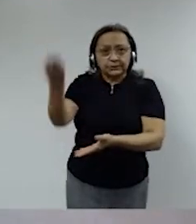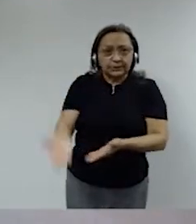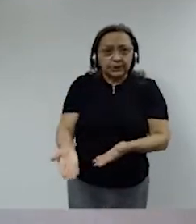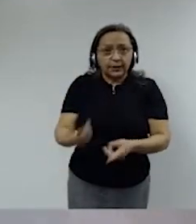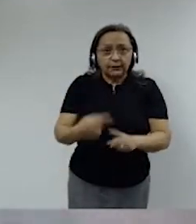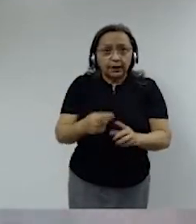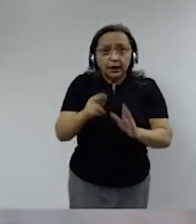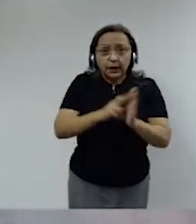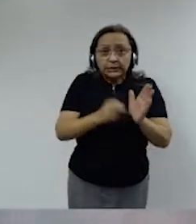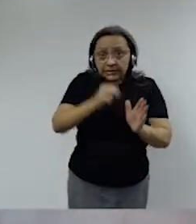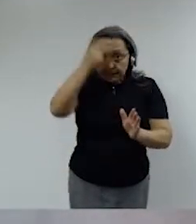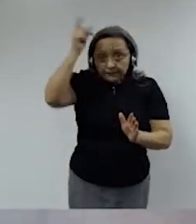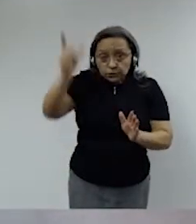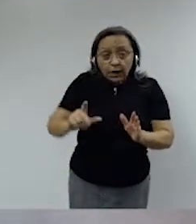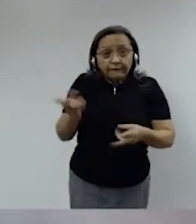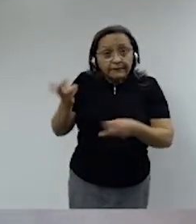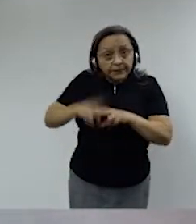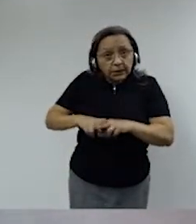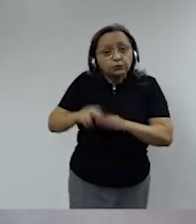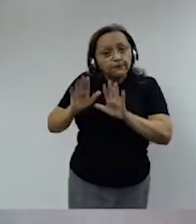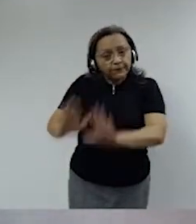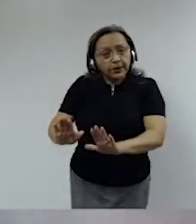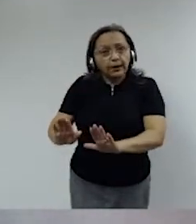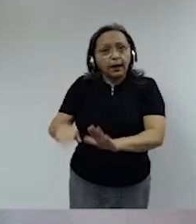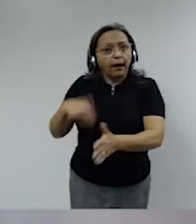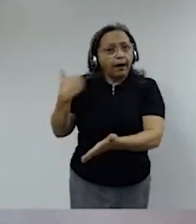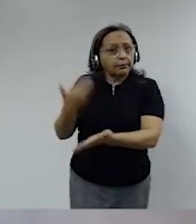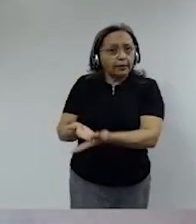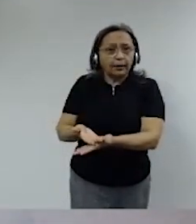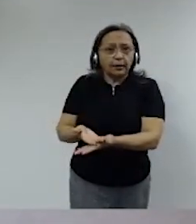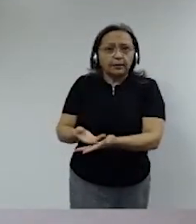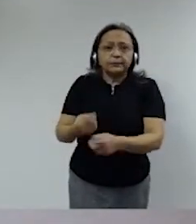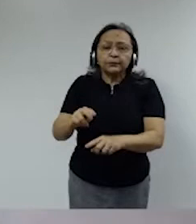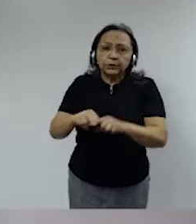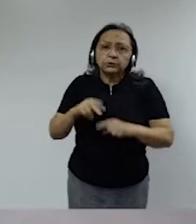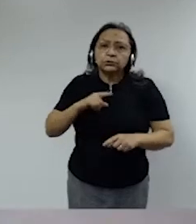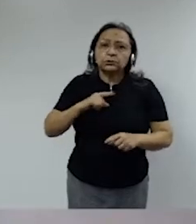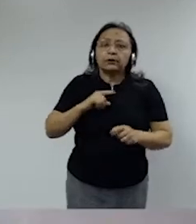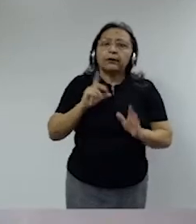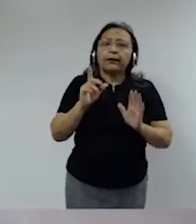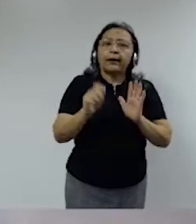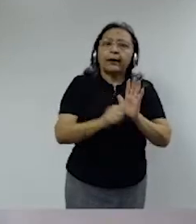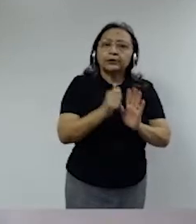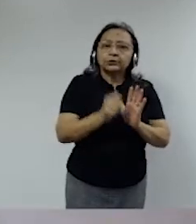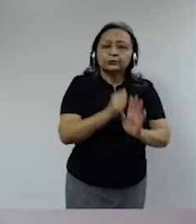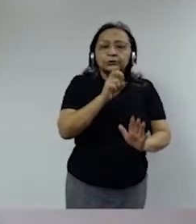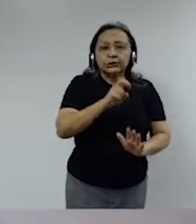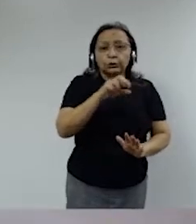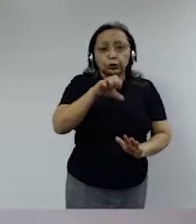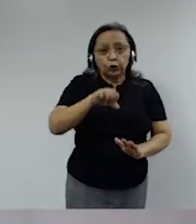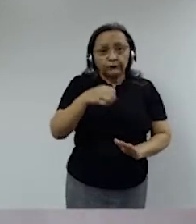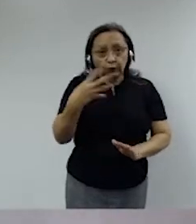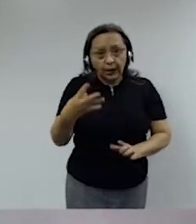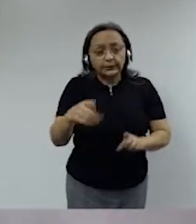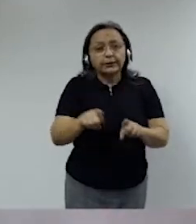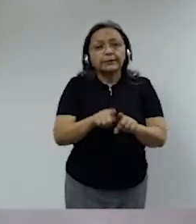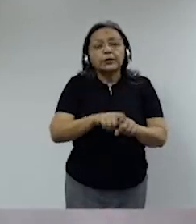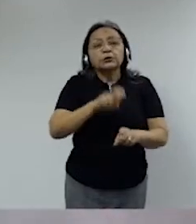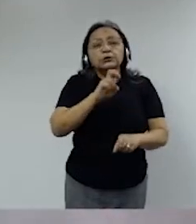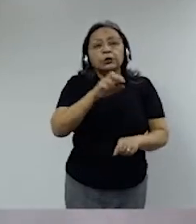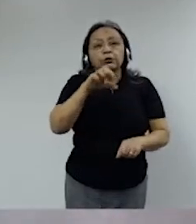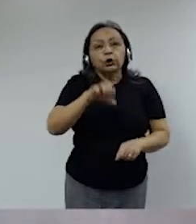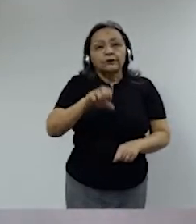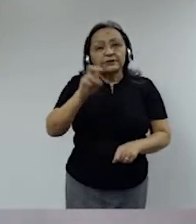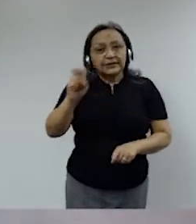que quem fosse preso respondesse preso, né? Tanto que você tinha lá os mal-fadados artigos 594 e 595, né? Mas a Constituição operou